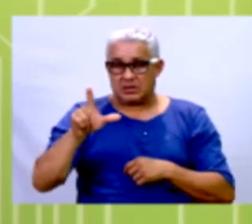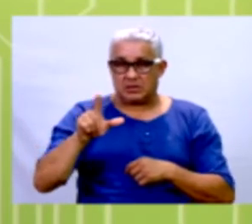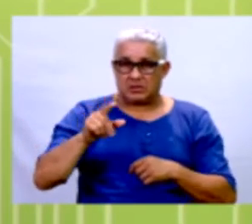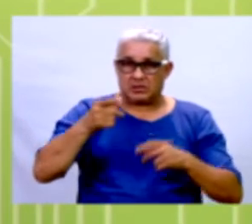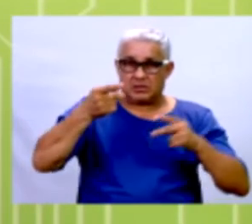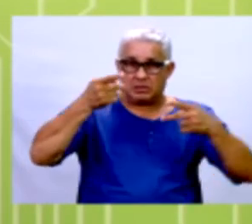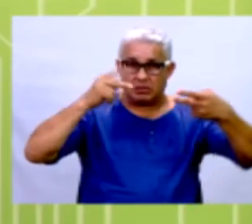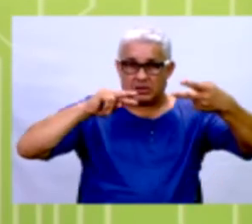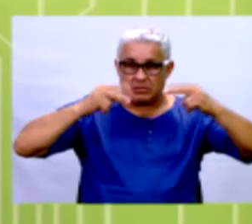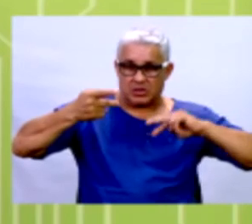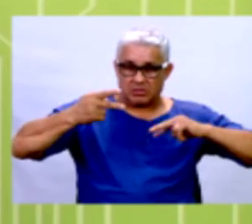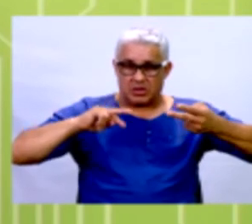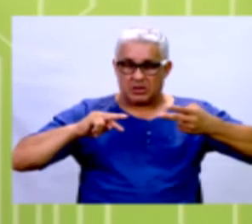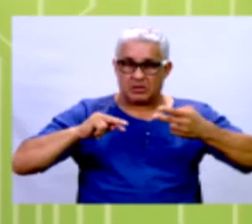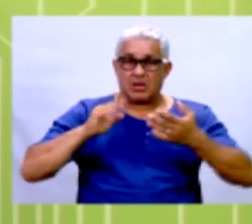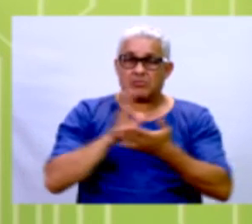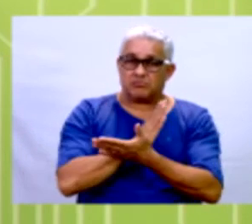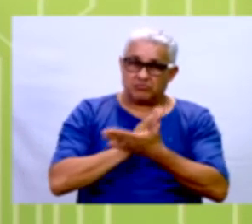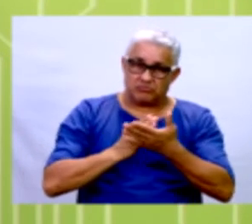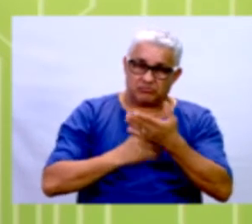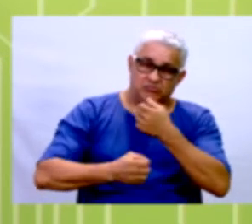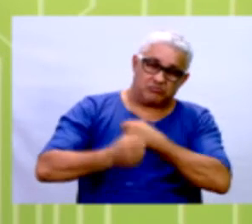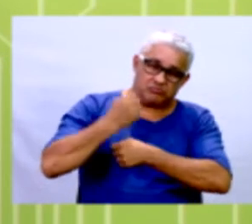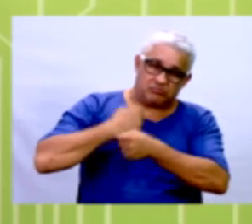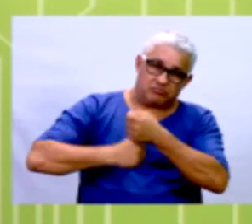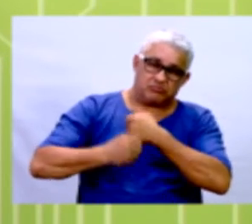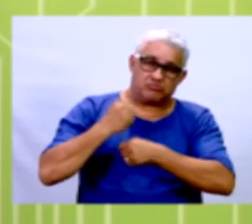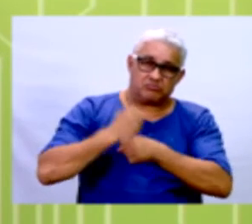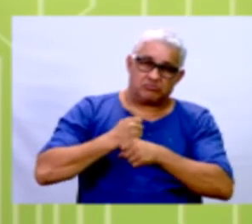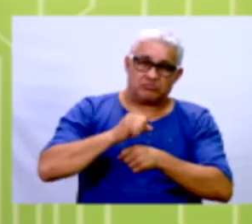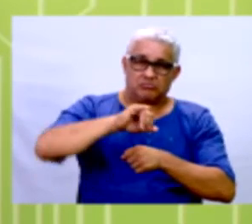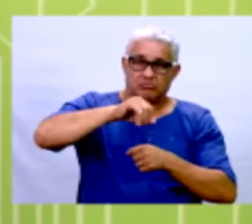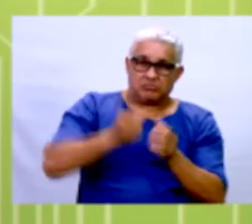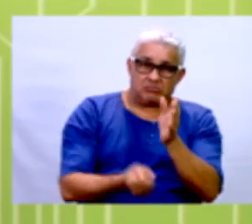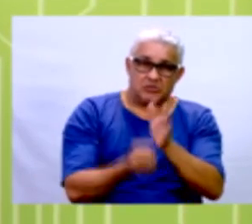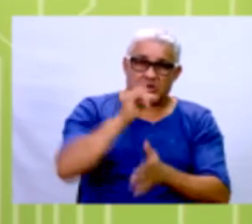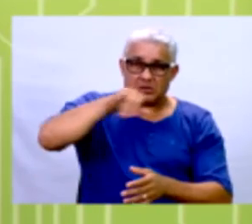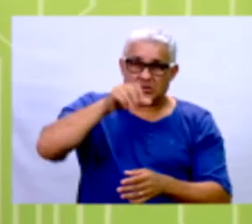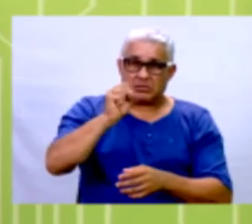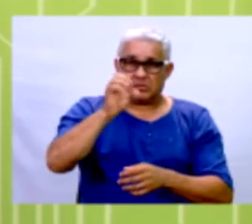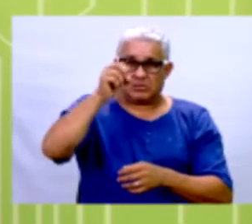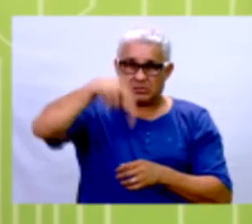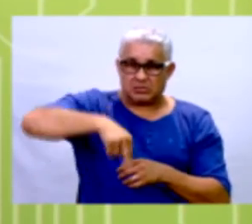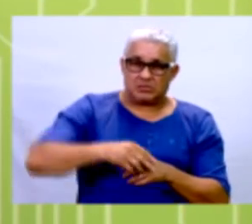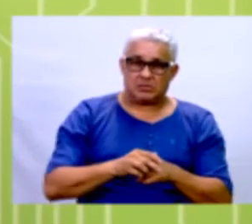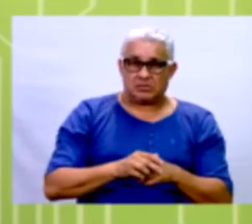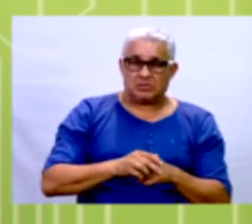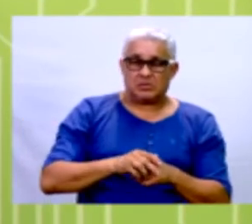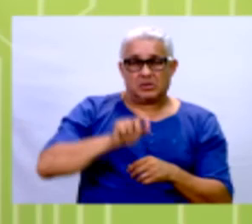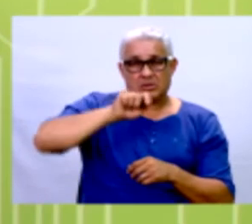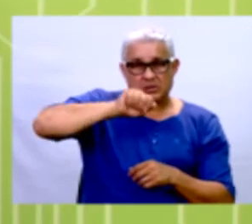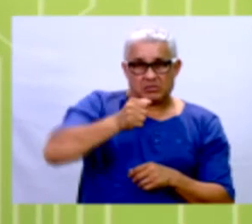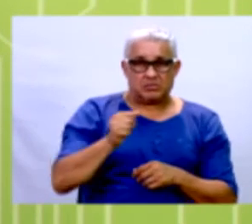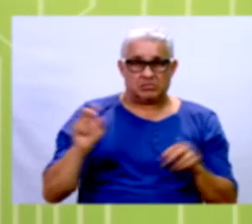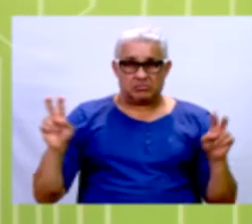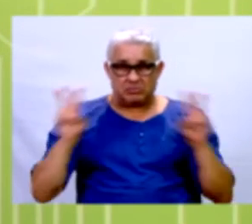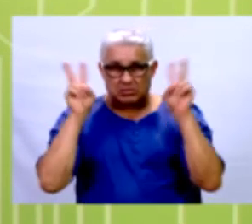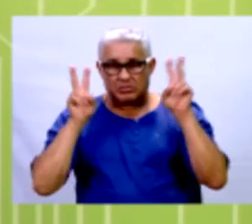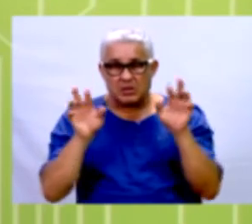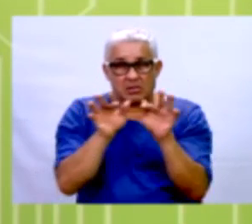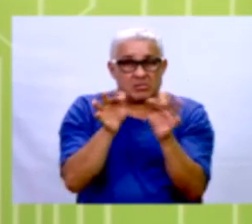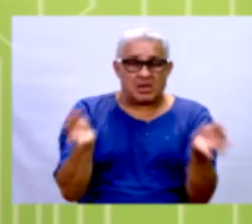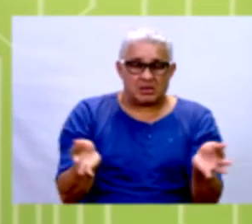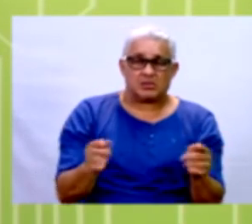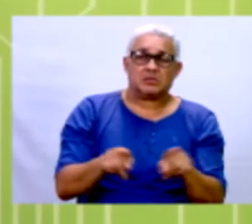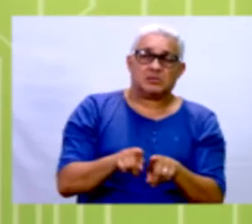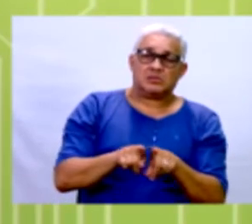seguida, alguns anos depois, surgiu o padrão JSON, né, que é um padrão chave-valor um pouco mais simplificado e